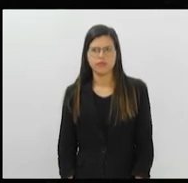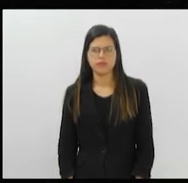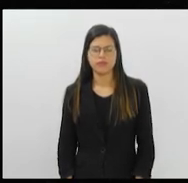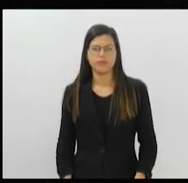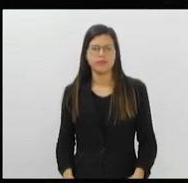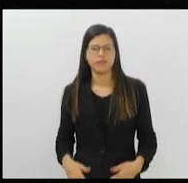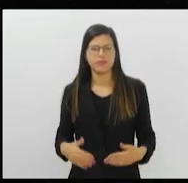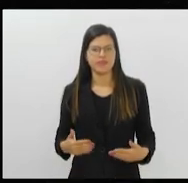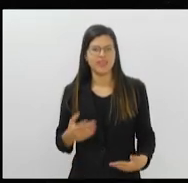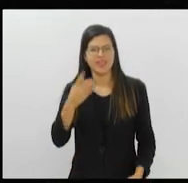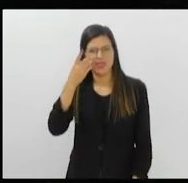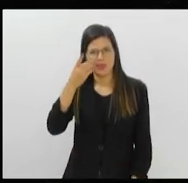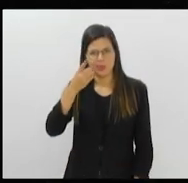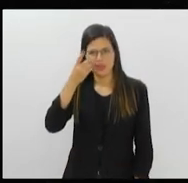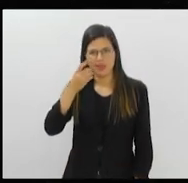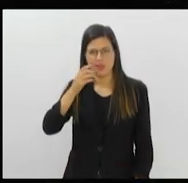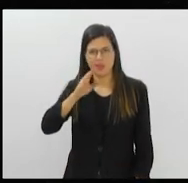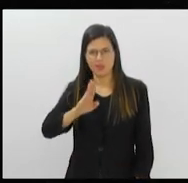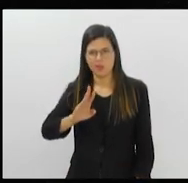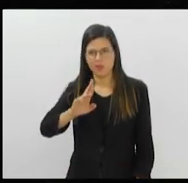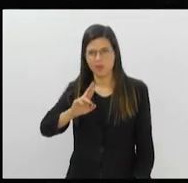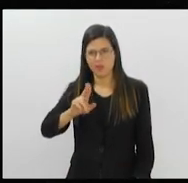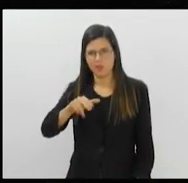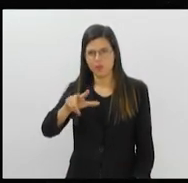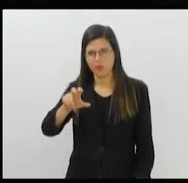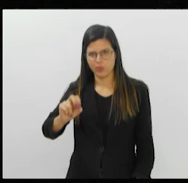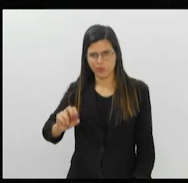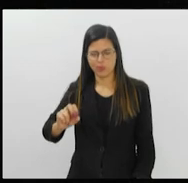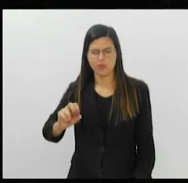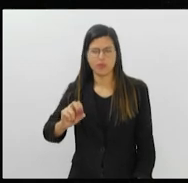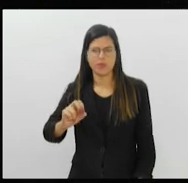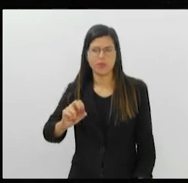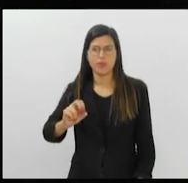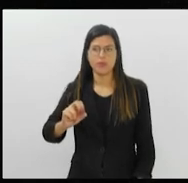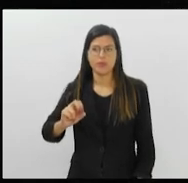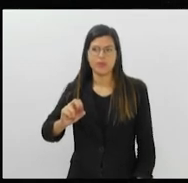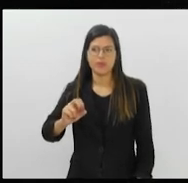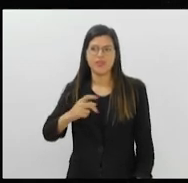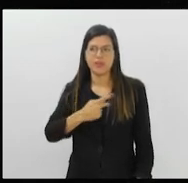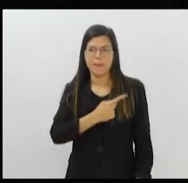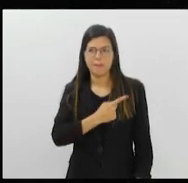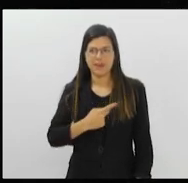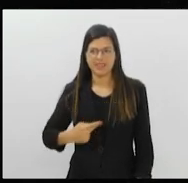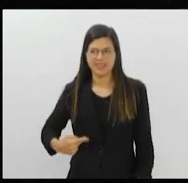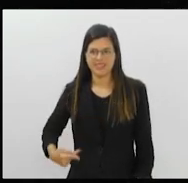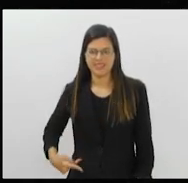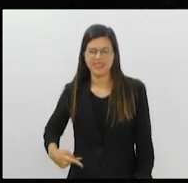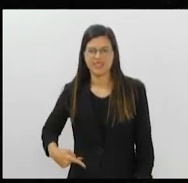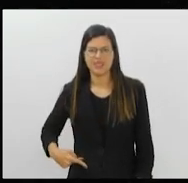Deputado Buareto, presidindo agora o expediente final.